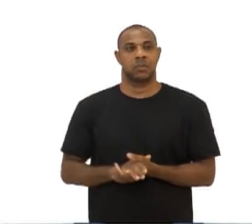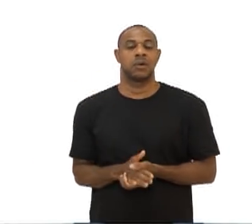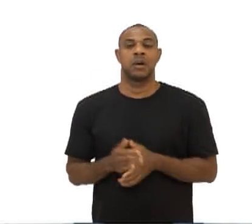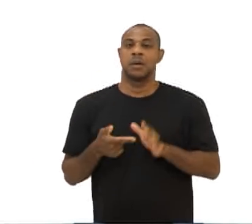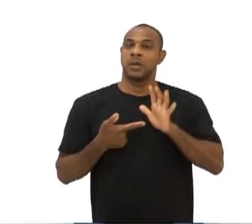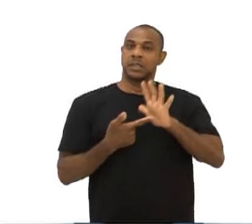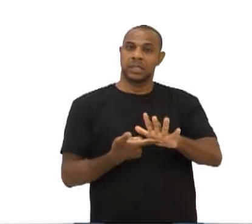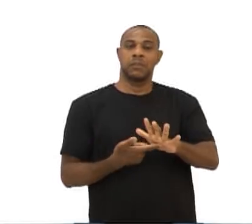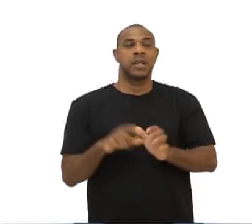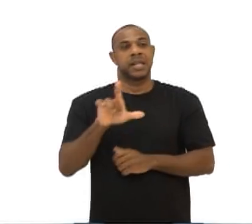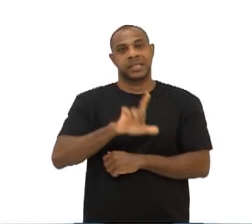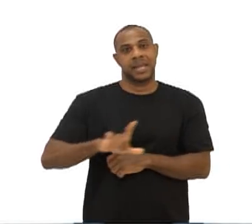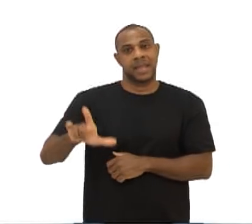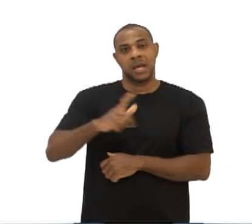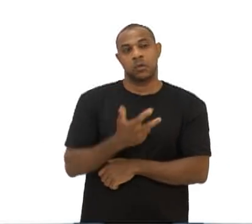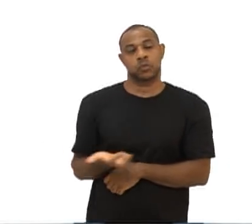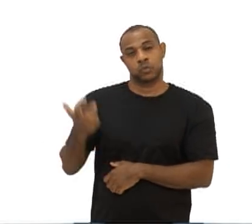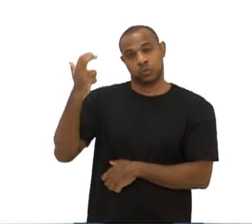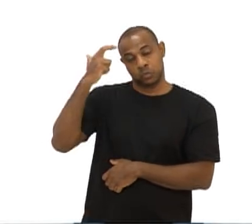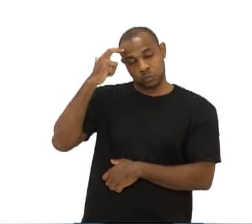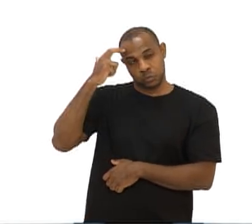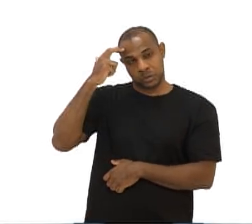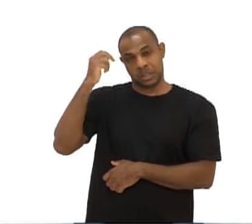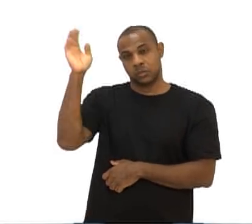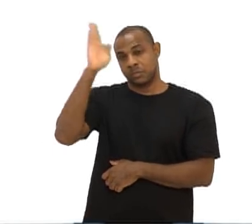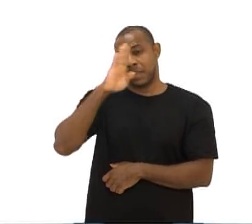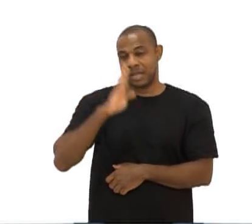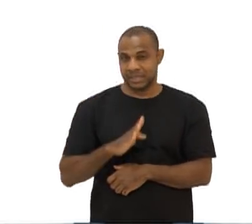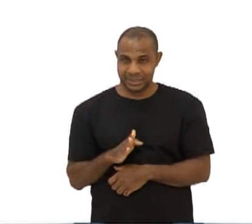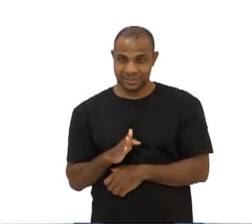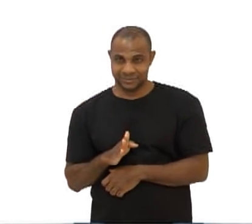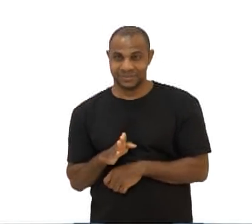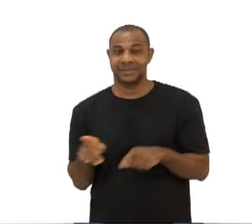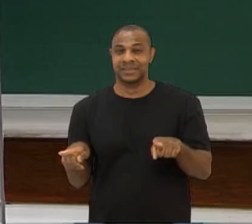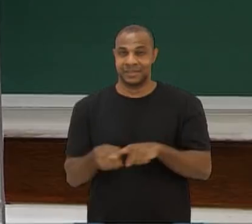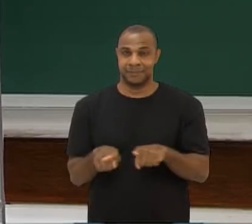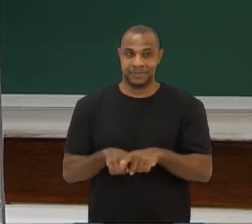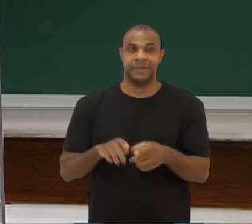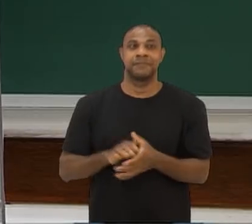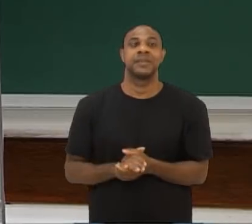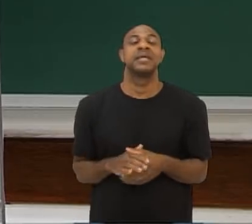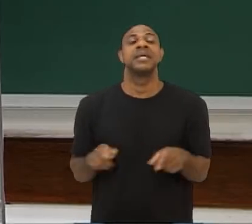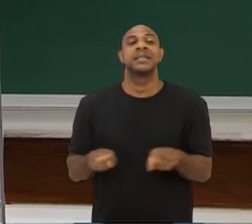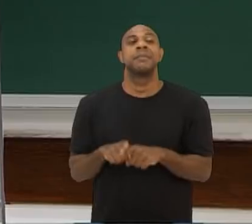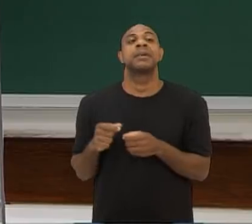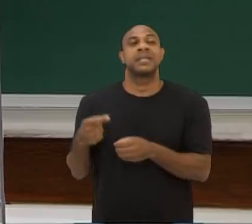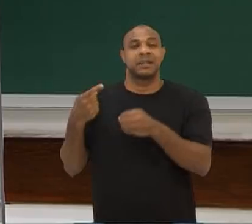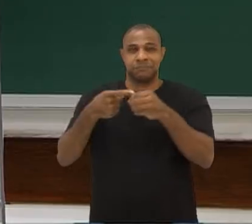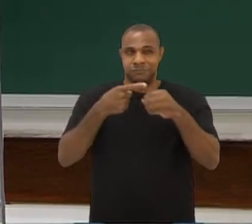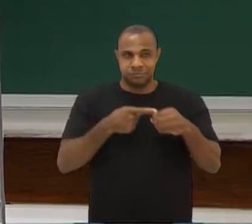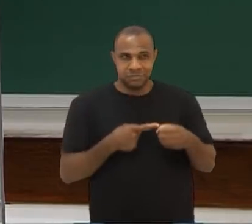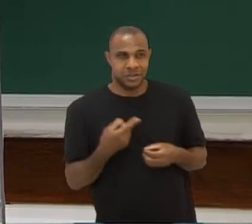cultura popular brasileira, mais precisamente do interior nordestino.